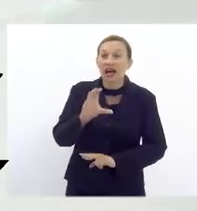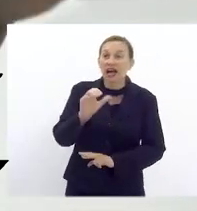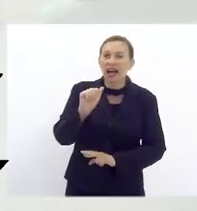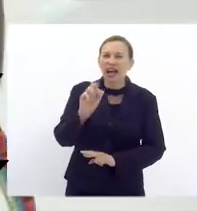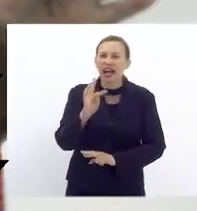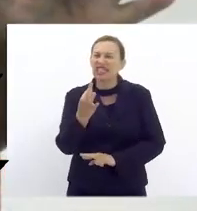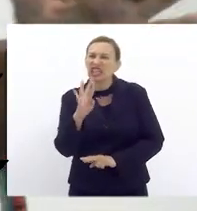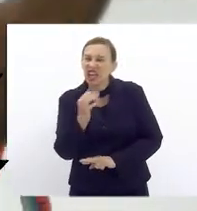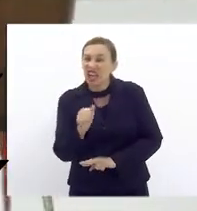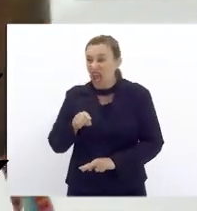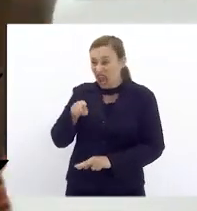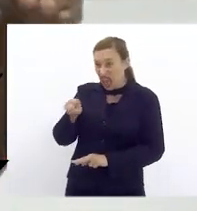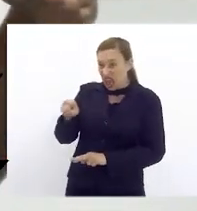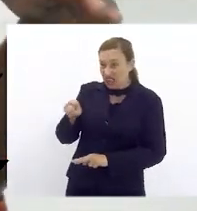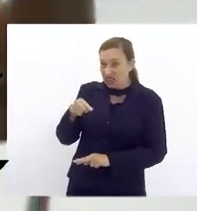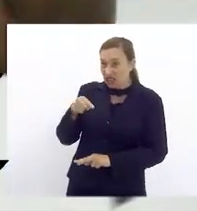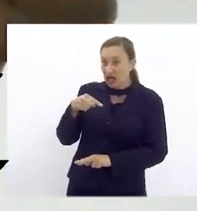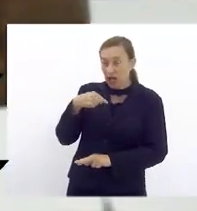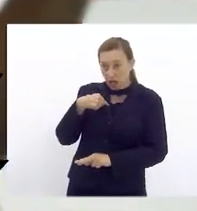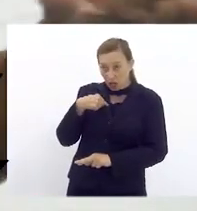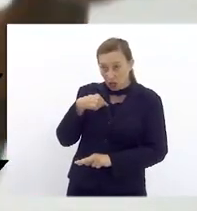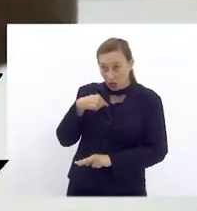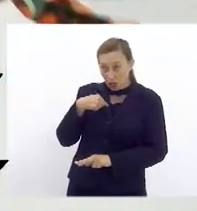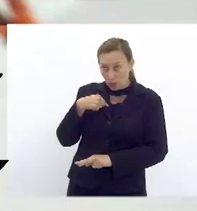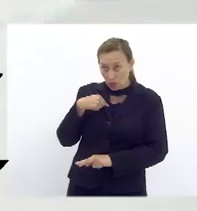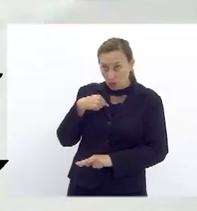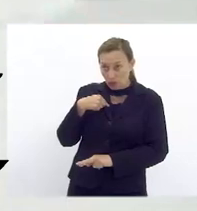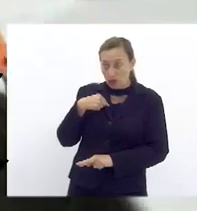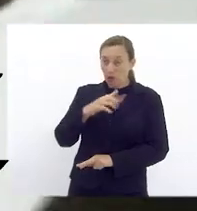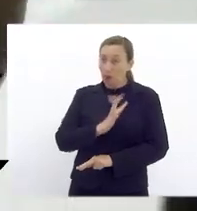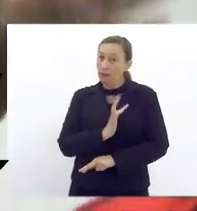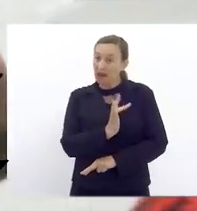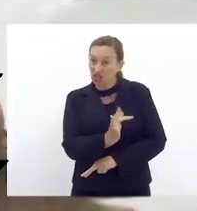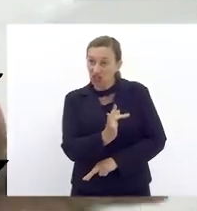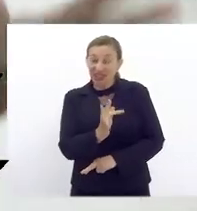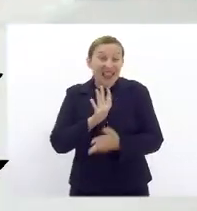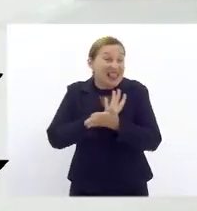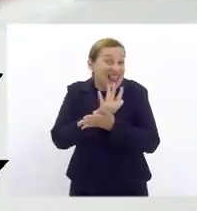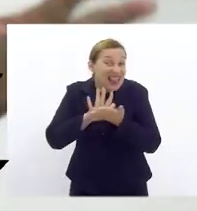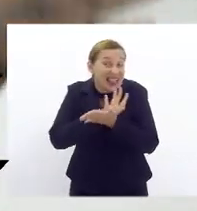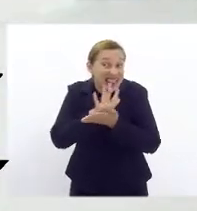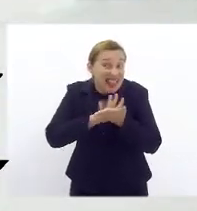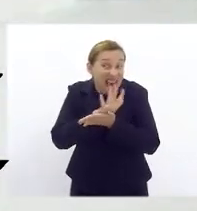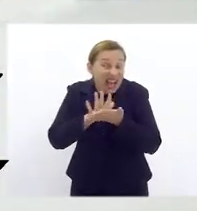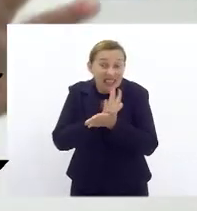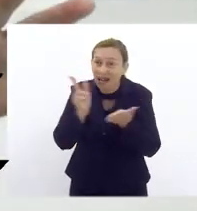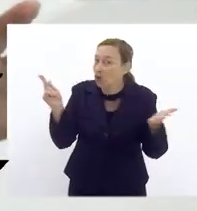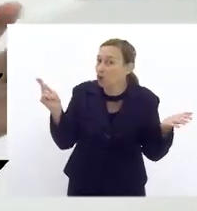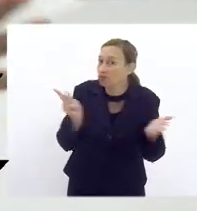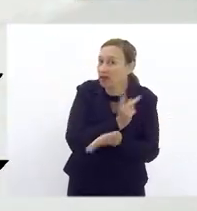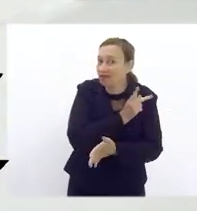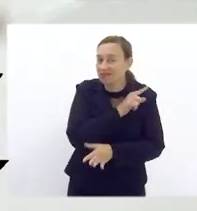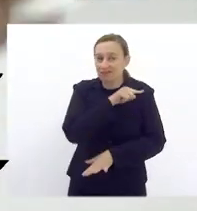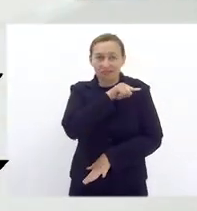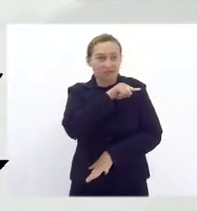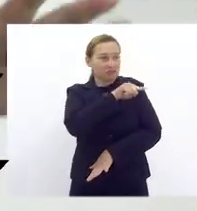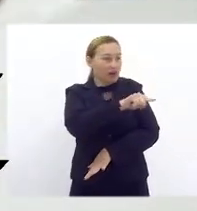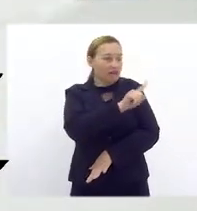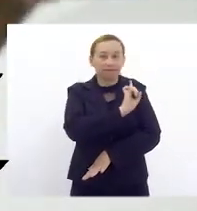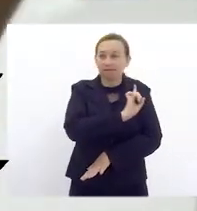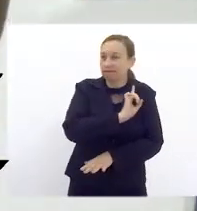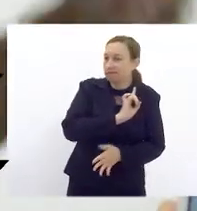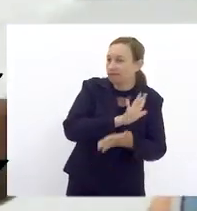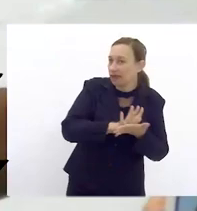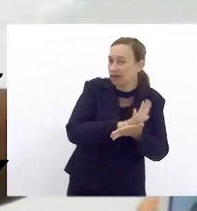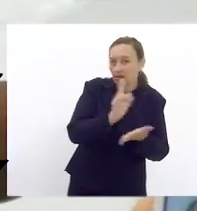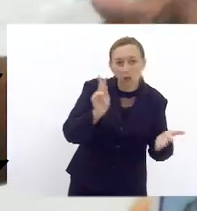essa cartilha eu sou Baixada vocês sabem que Baixada nada acontece nada acontece